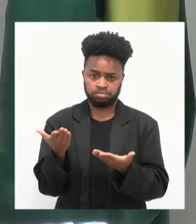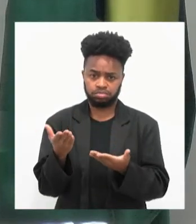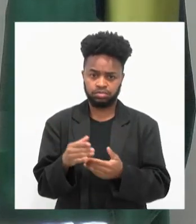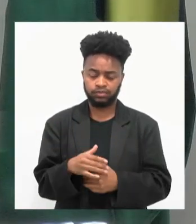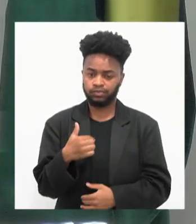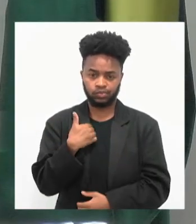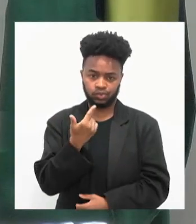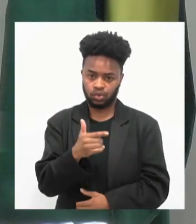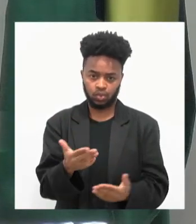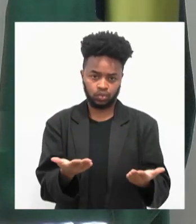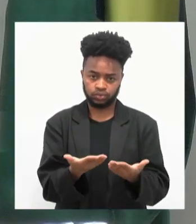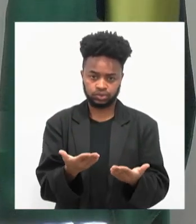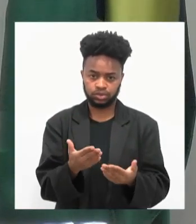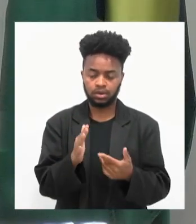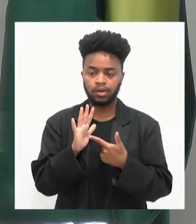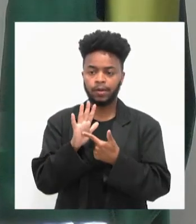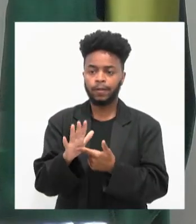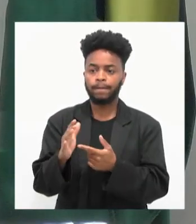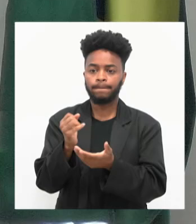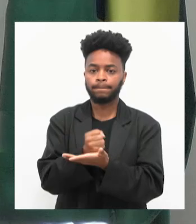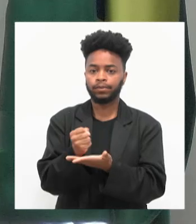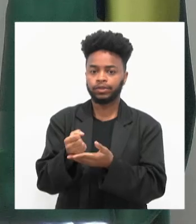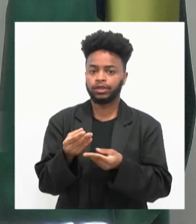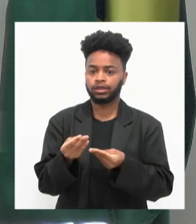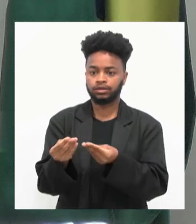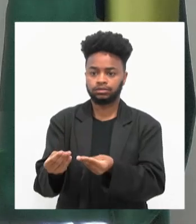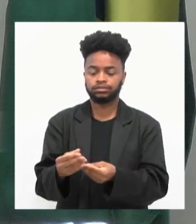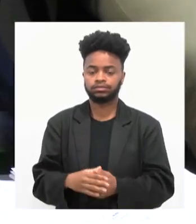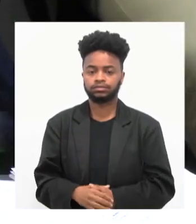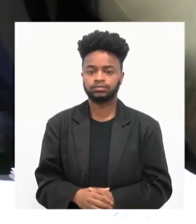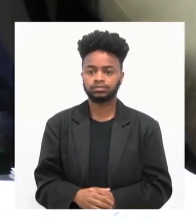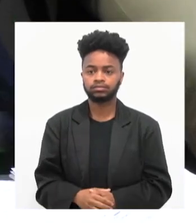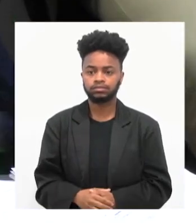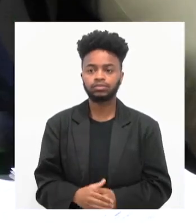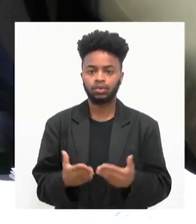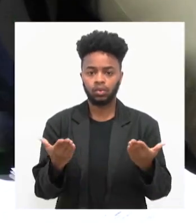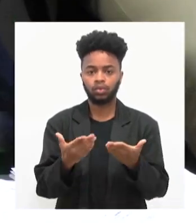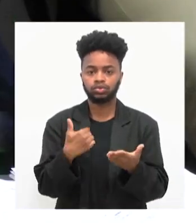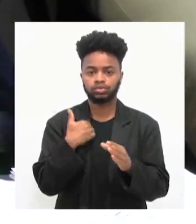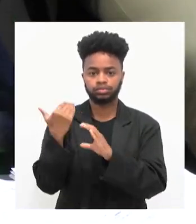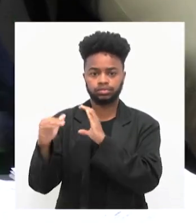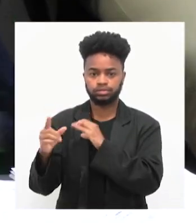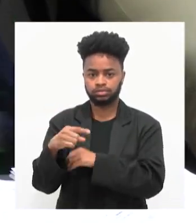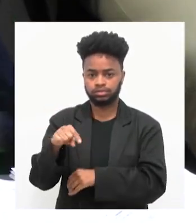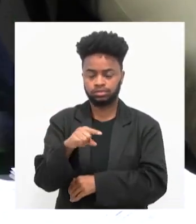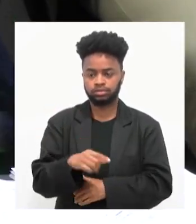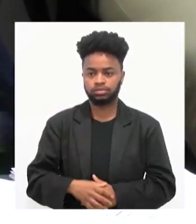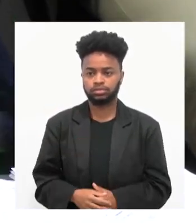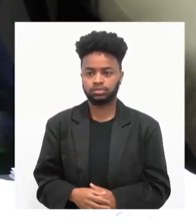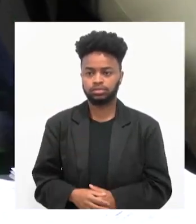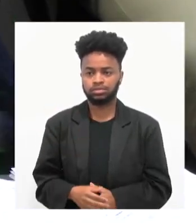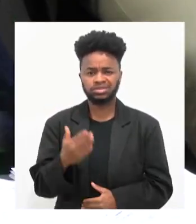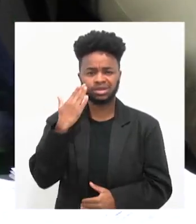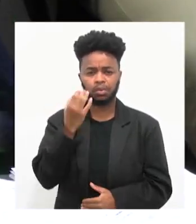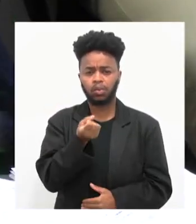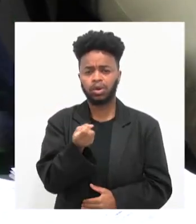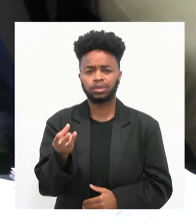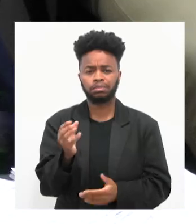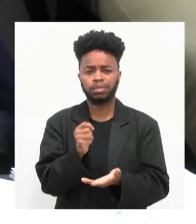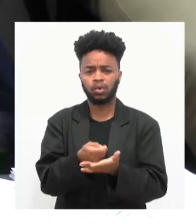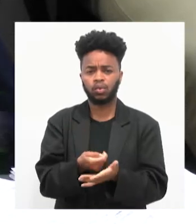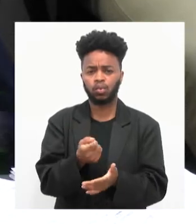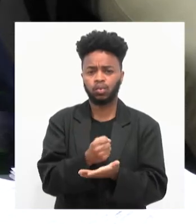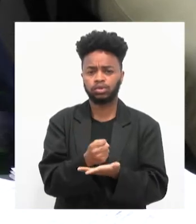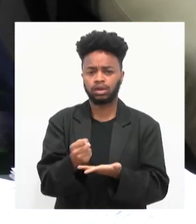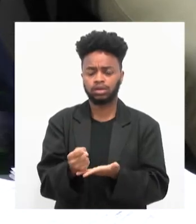Não trouxe. Contrato Desculpa, na íntegra deputado. com o consórcio Rio Parque, por favor. Mas hoje mesmo eu encaminho Você sabe no quanto e-mail que da estima o CPI. valor, mais ou menos, desse contrato?